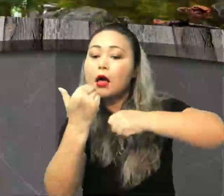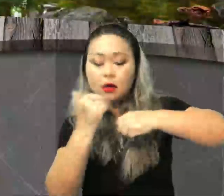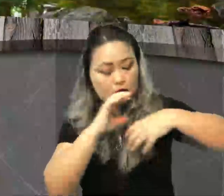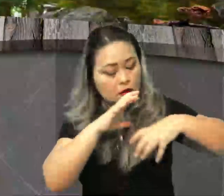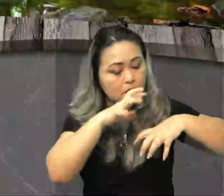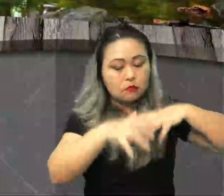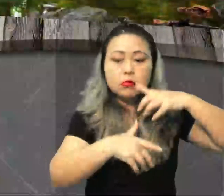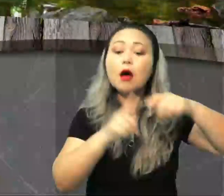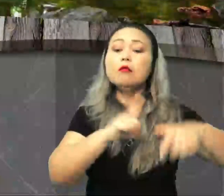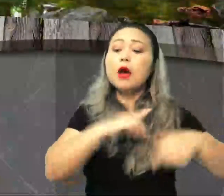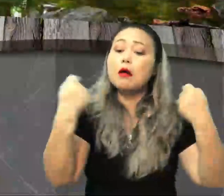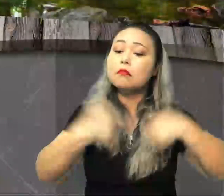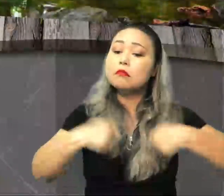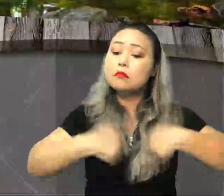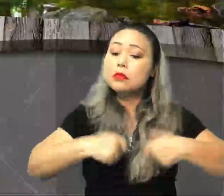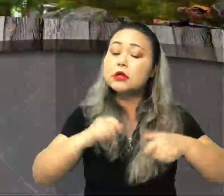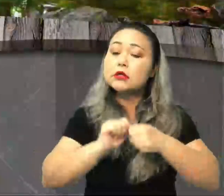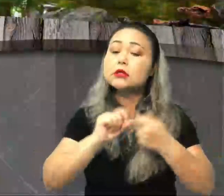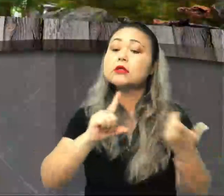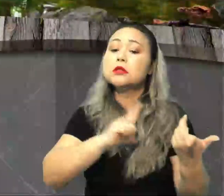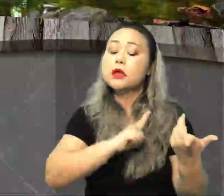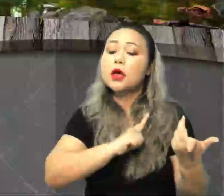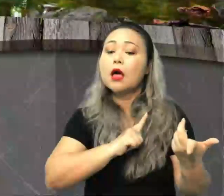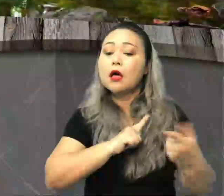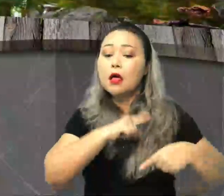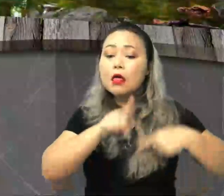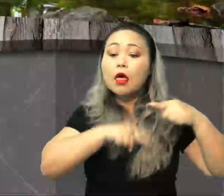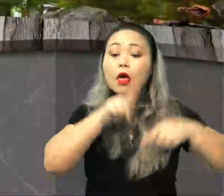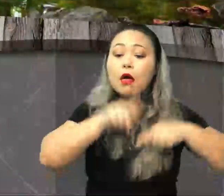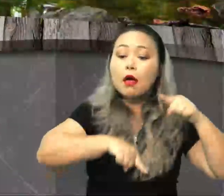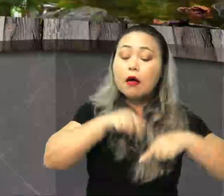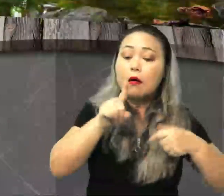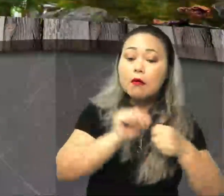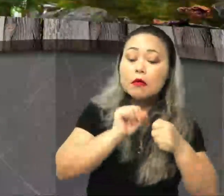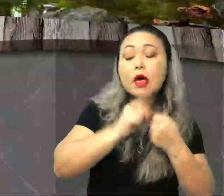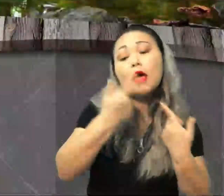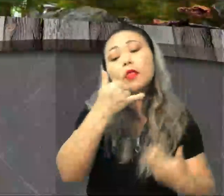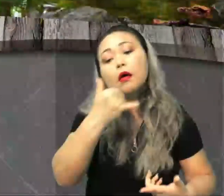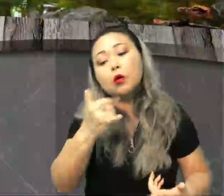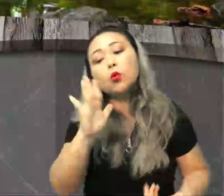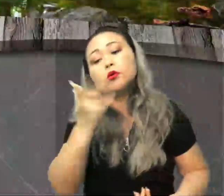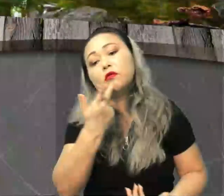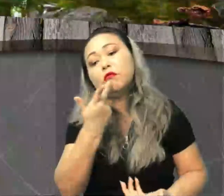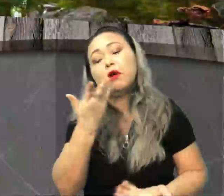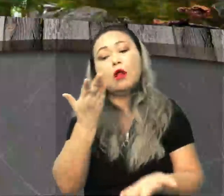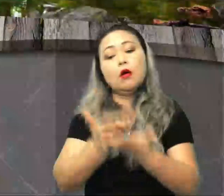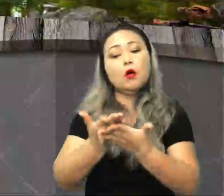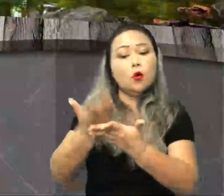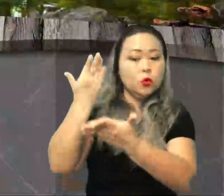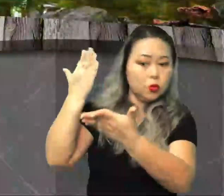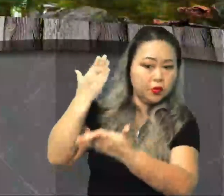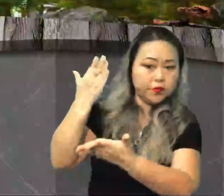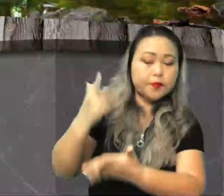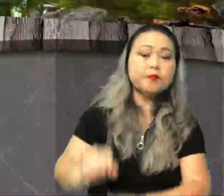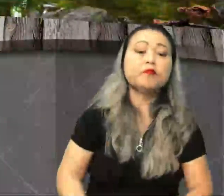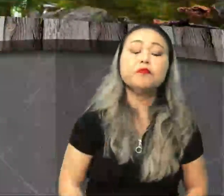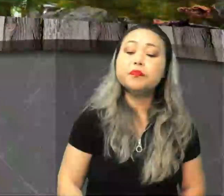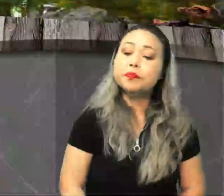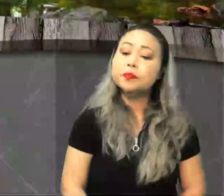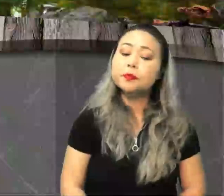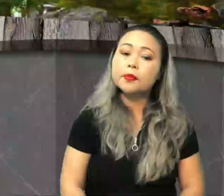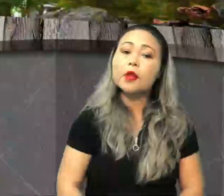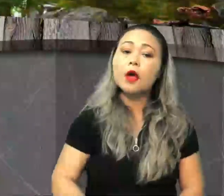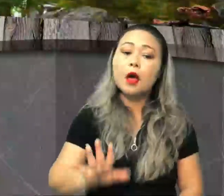alimentares precisam existir para existir o fluxo de matéria e também de energia, que nós falamos várias vezes nas aulas anteriores,